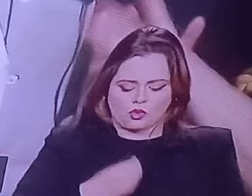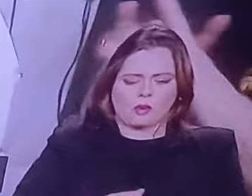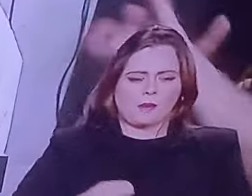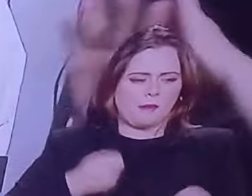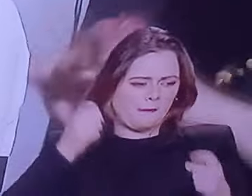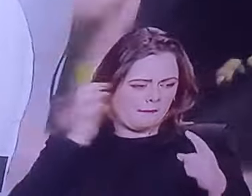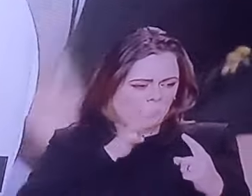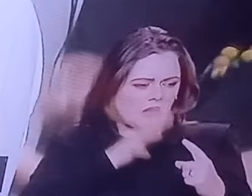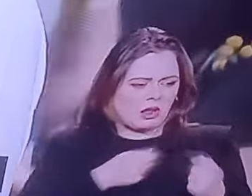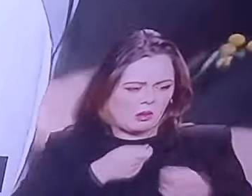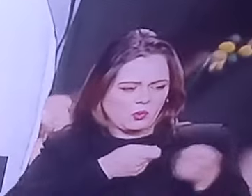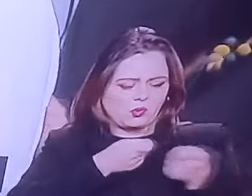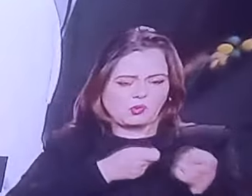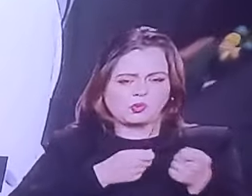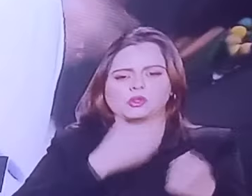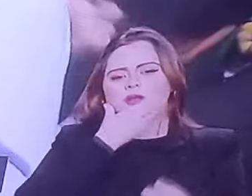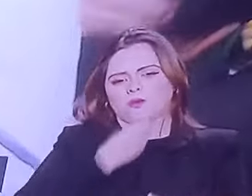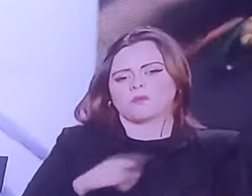com o homem.